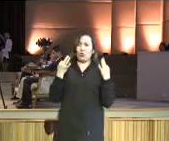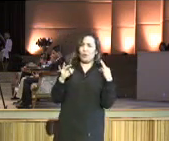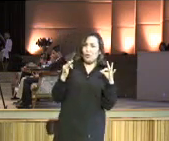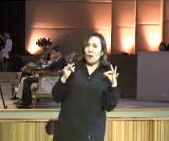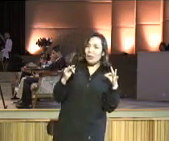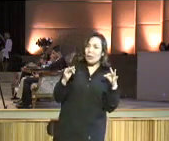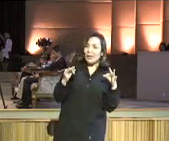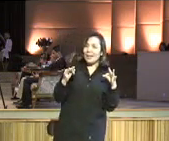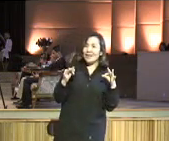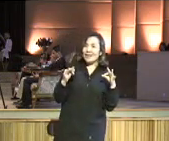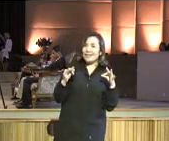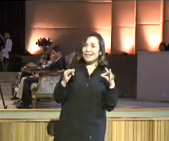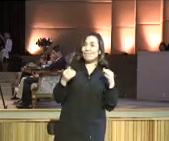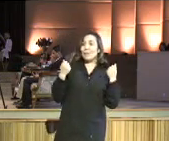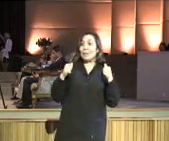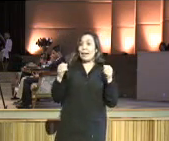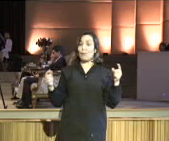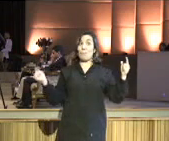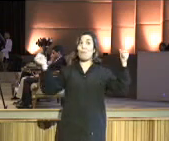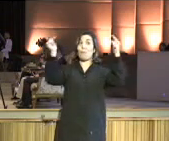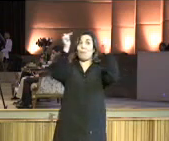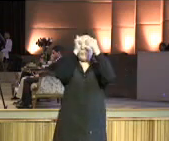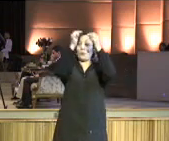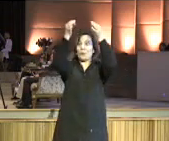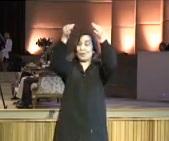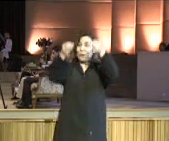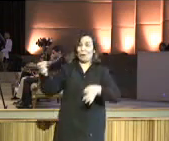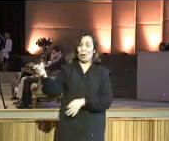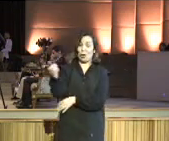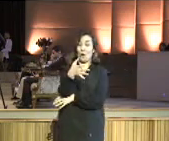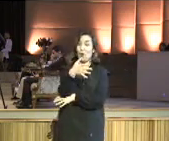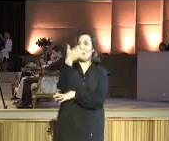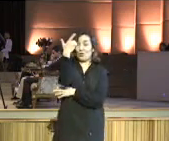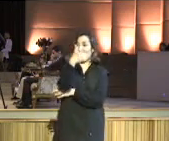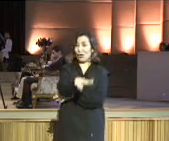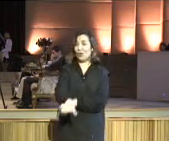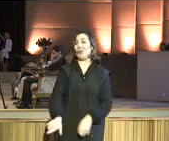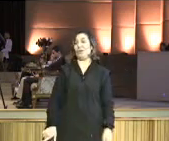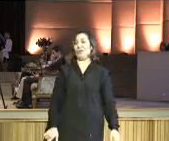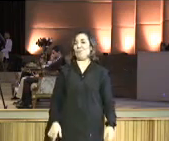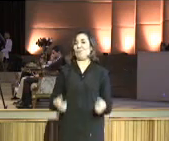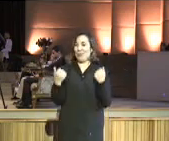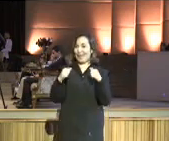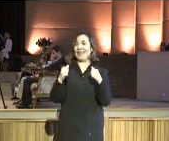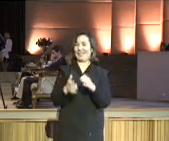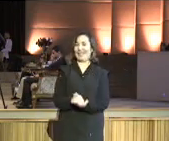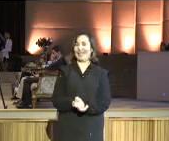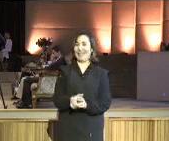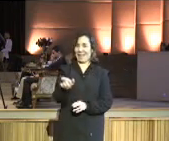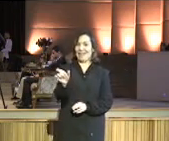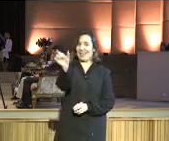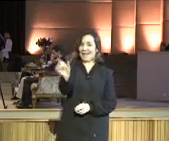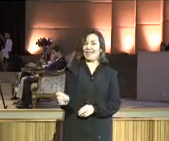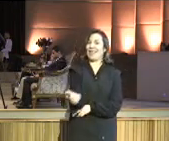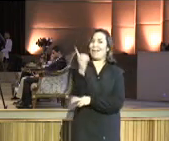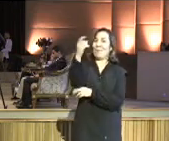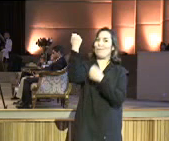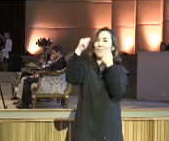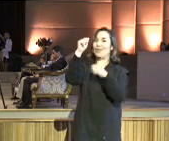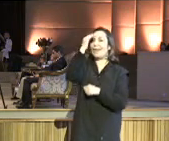Davi vai redescobrir na sua história é que sem o Senhor a gente não é nada,